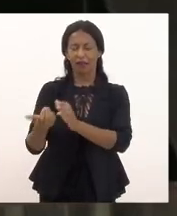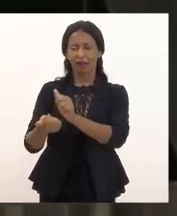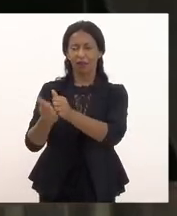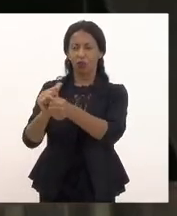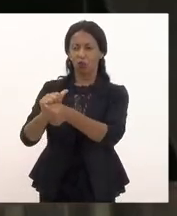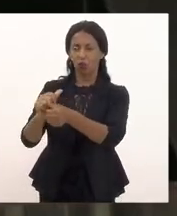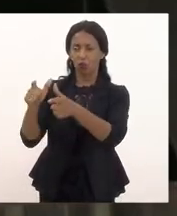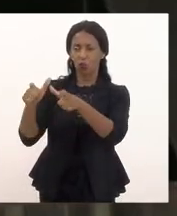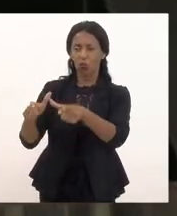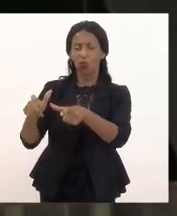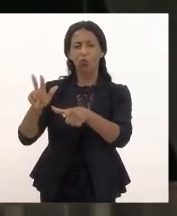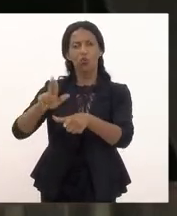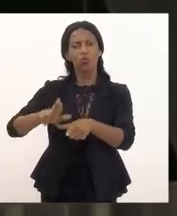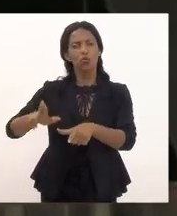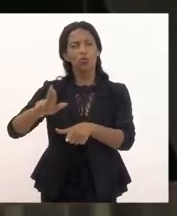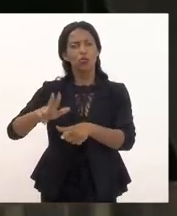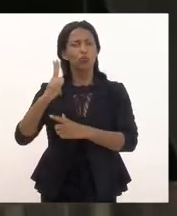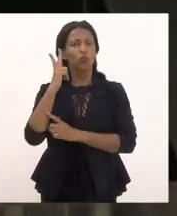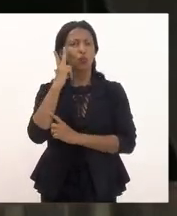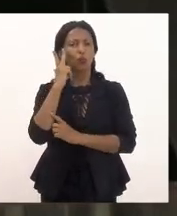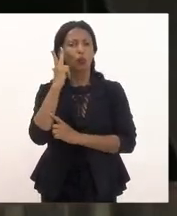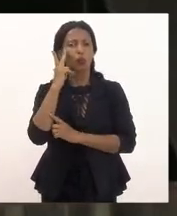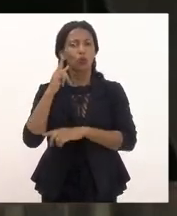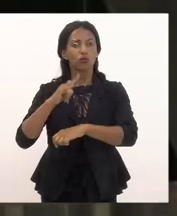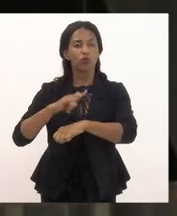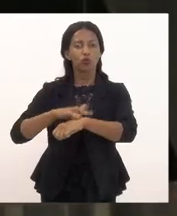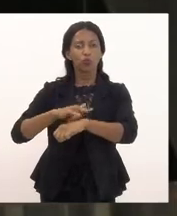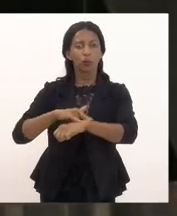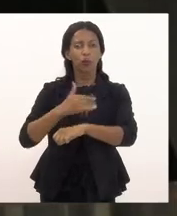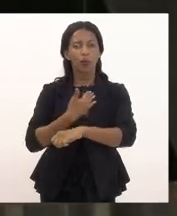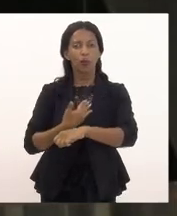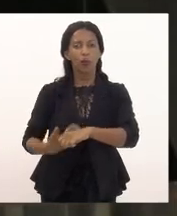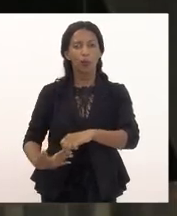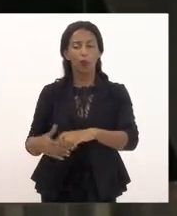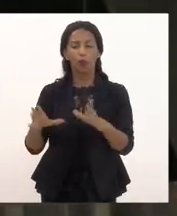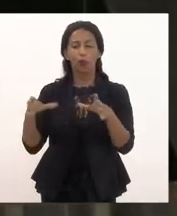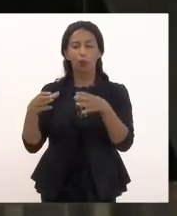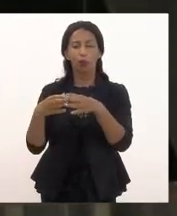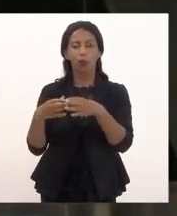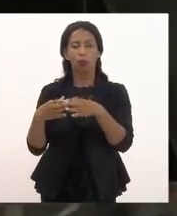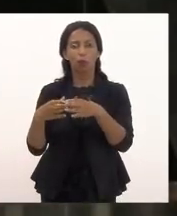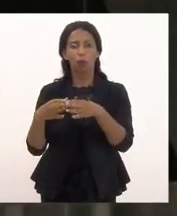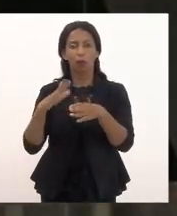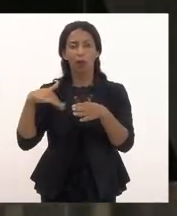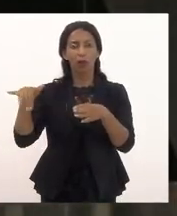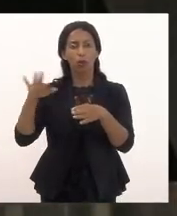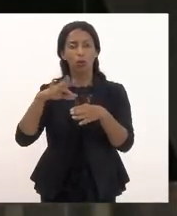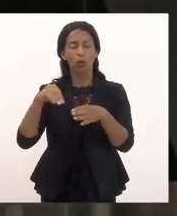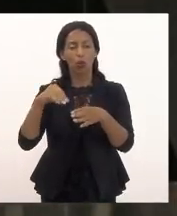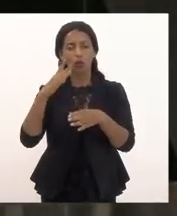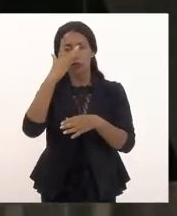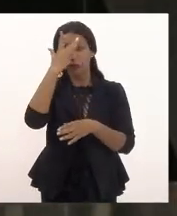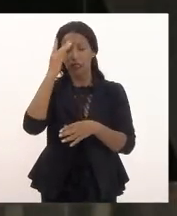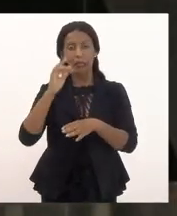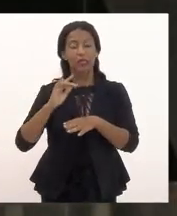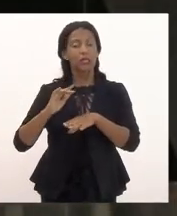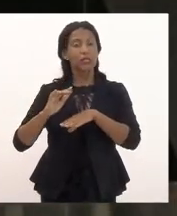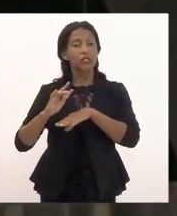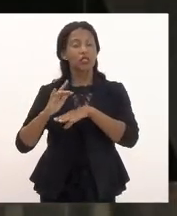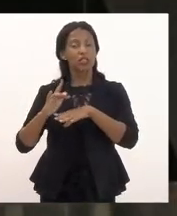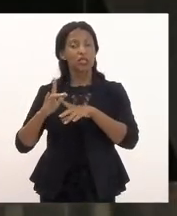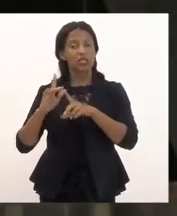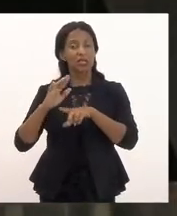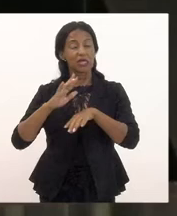adequação e o uso comum de banheiros públicos coletivos por pessoas de sexo